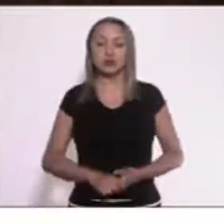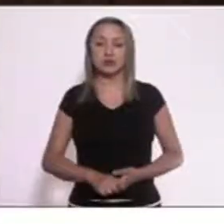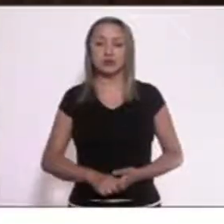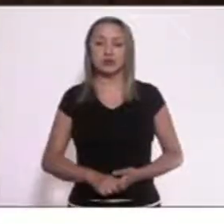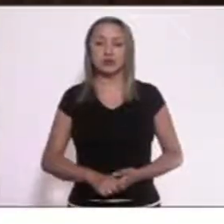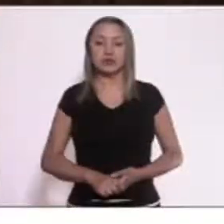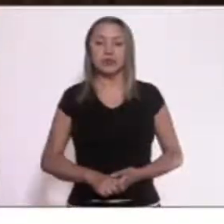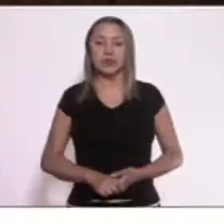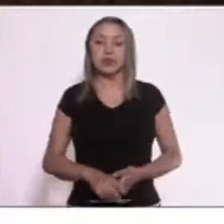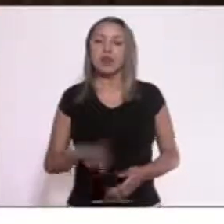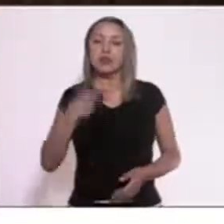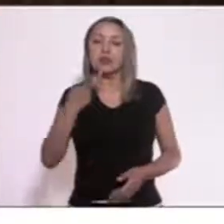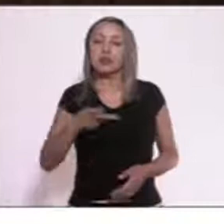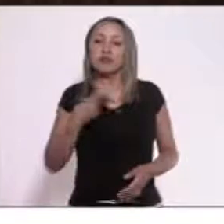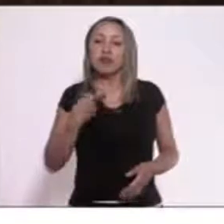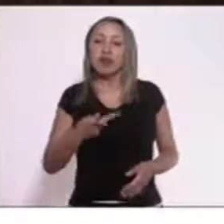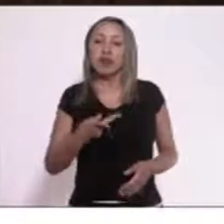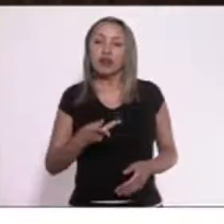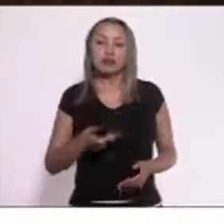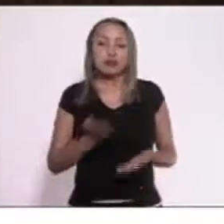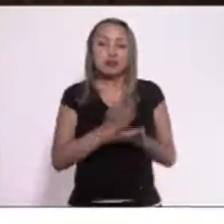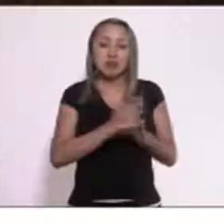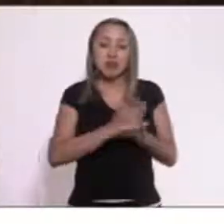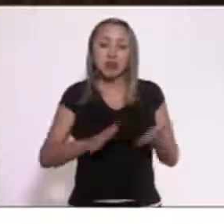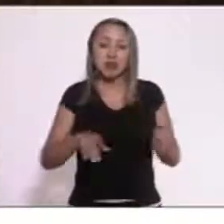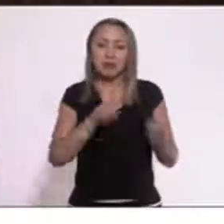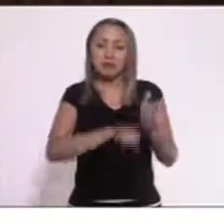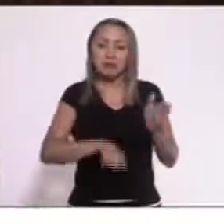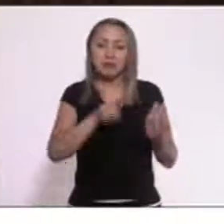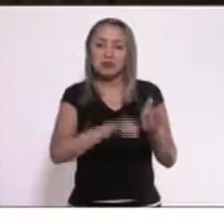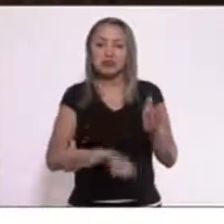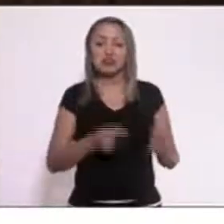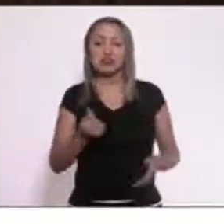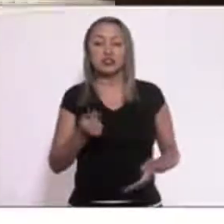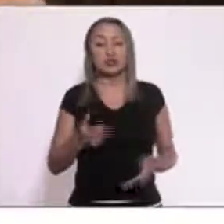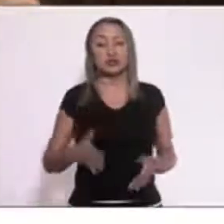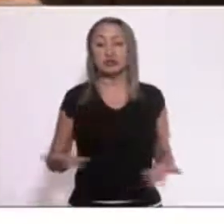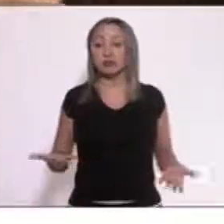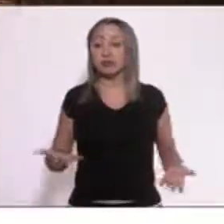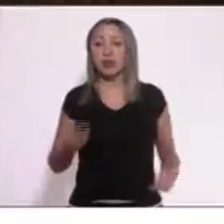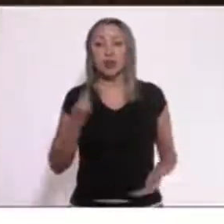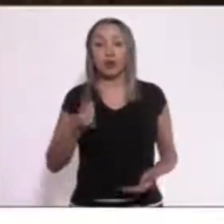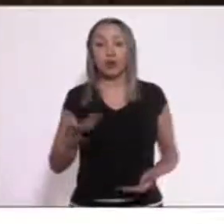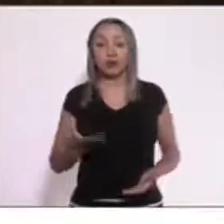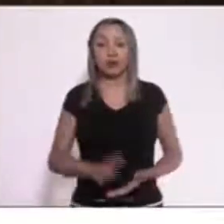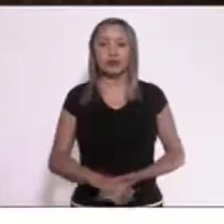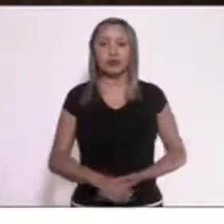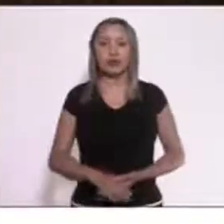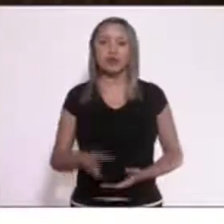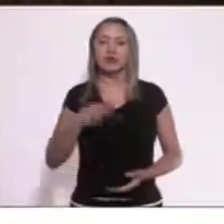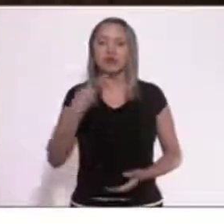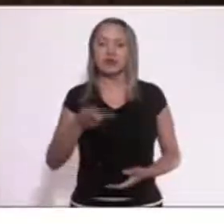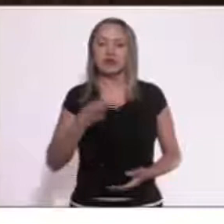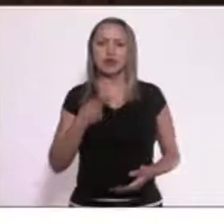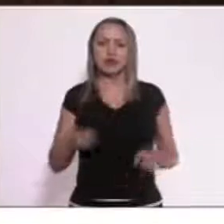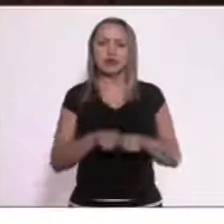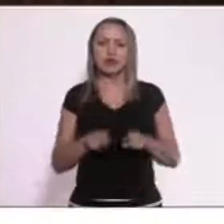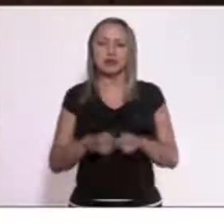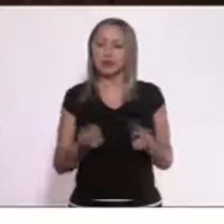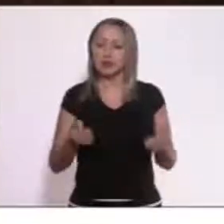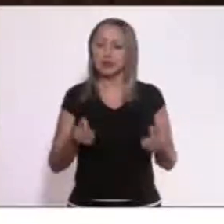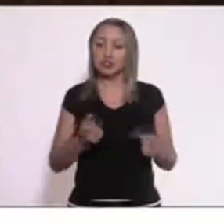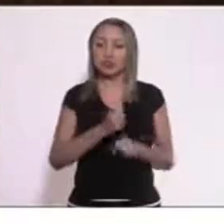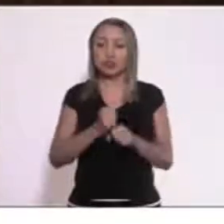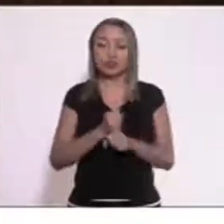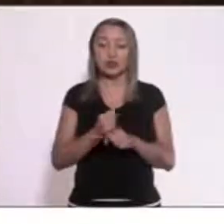sair exatamente fazendo esse tipo de corte, realmente é um verdadeiro absurdo. A questão, por exemplo, do orçamento desse ano, o que é que nós